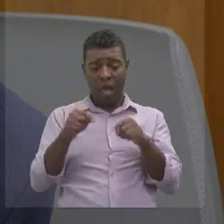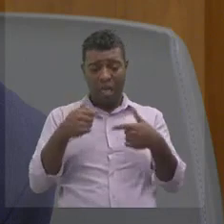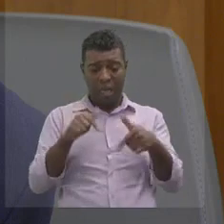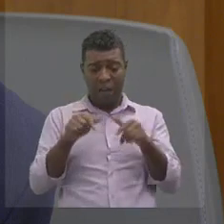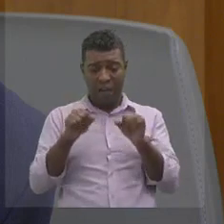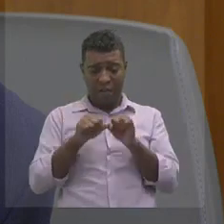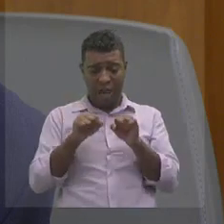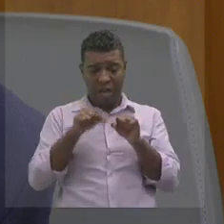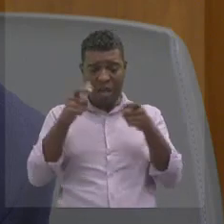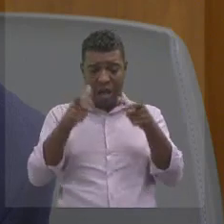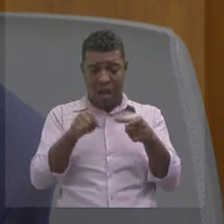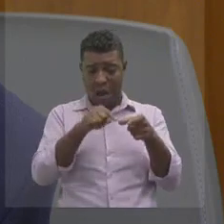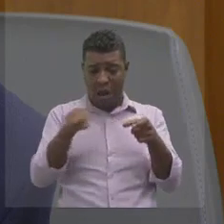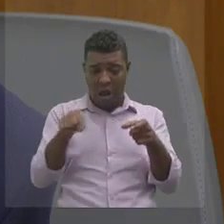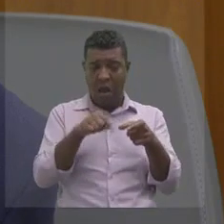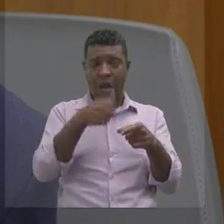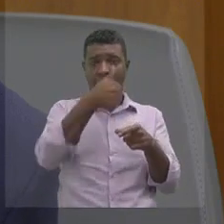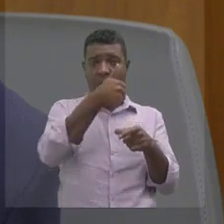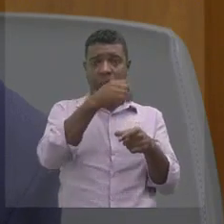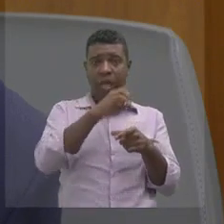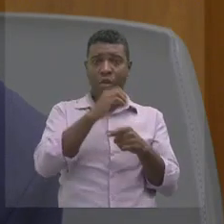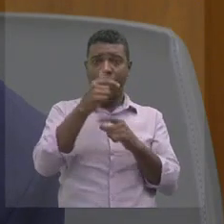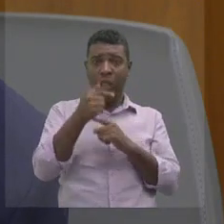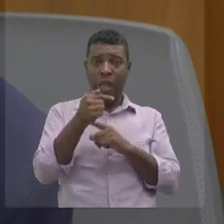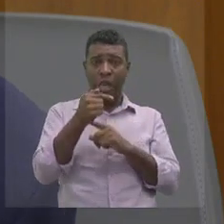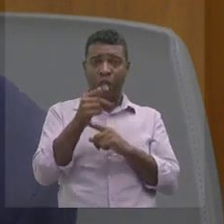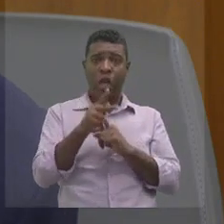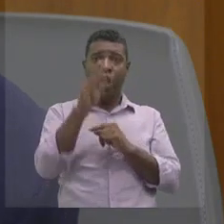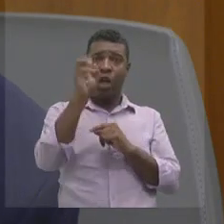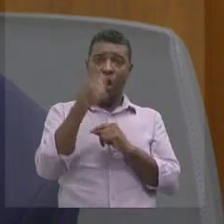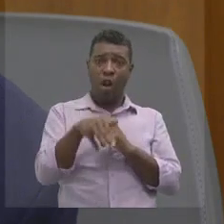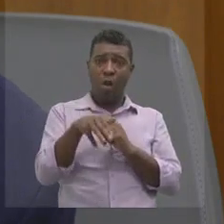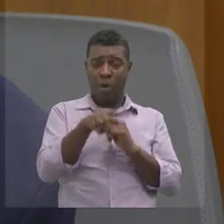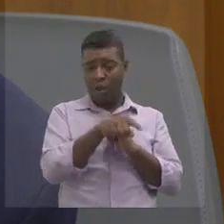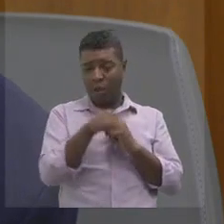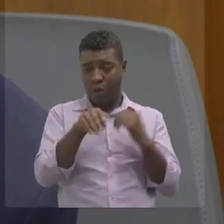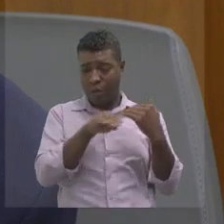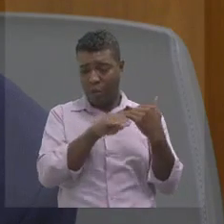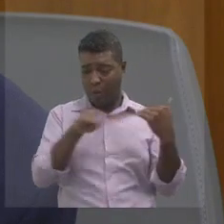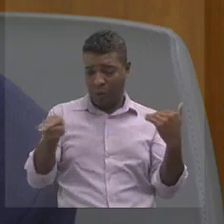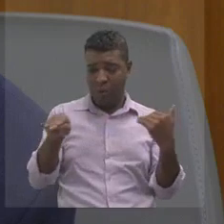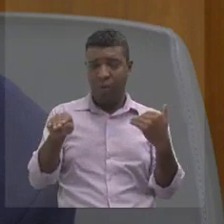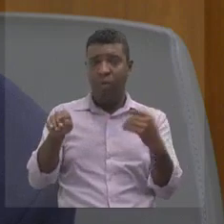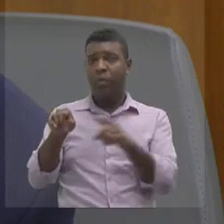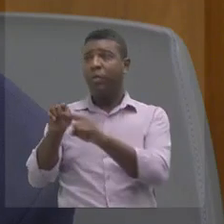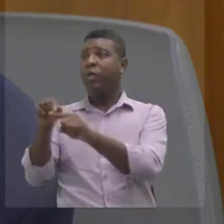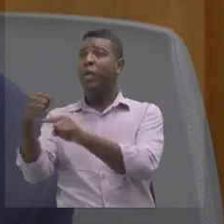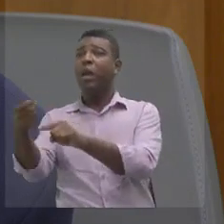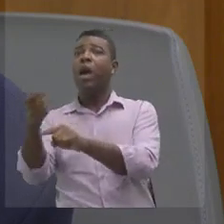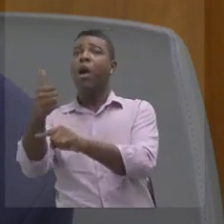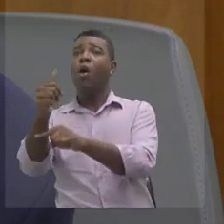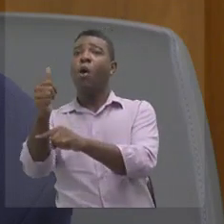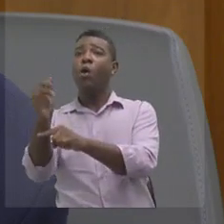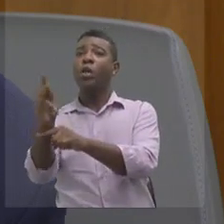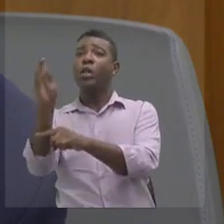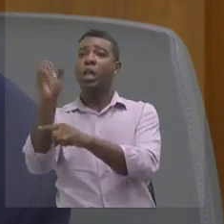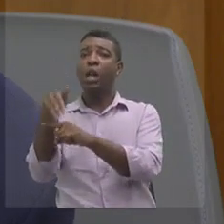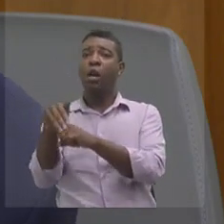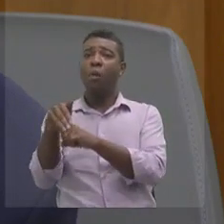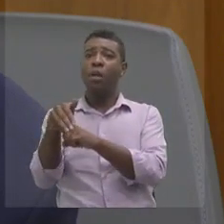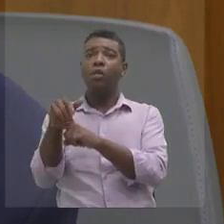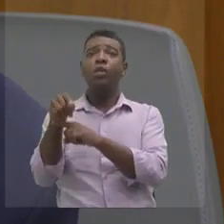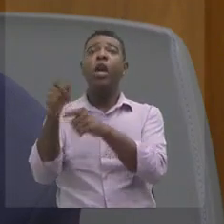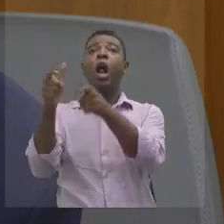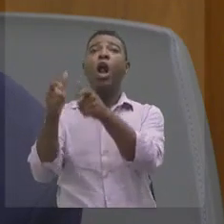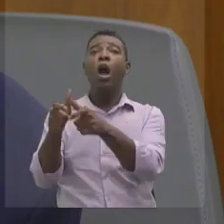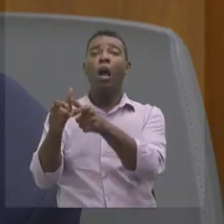nessa localidade que são 107 km de pavimentação enquanto esses 11 km em uma localidade